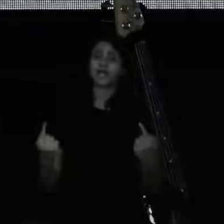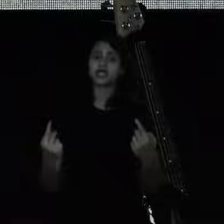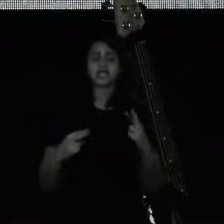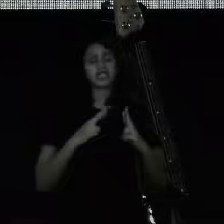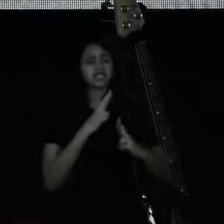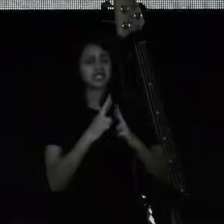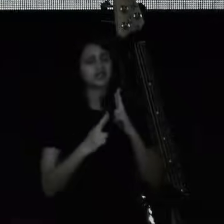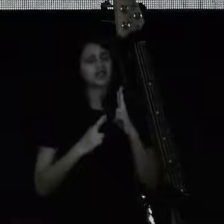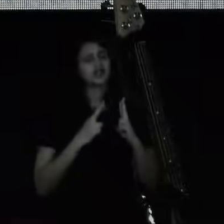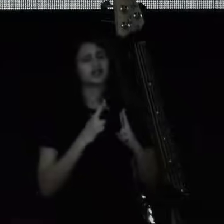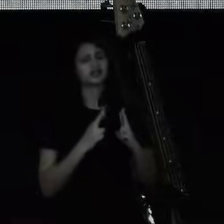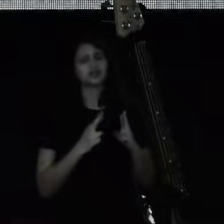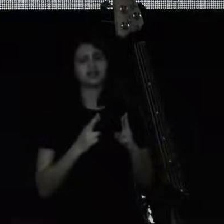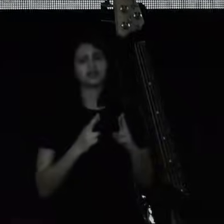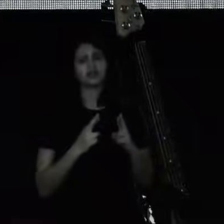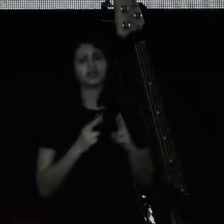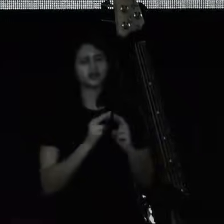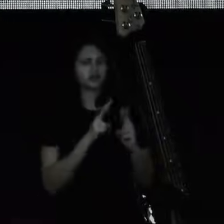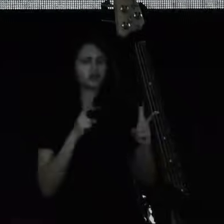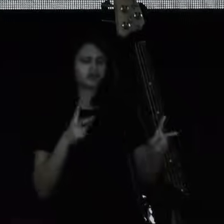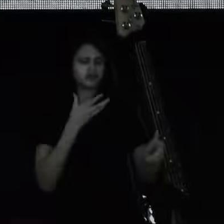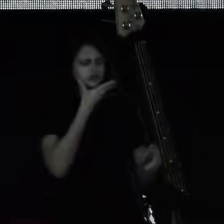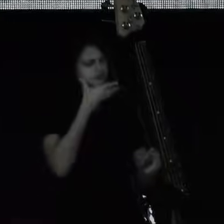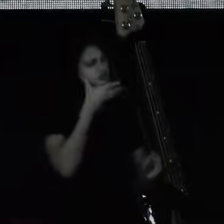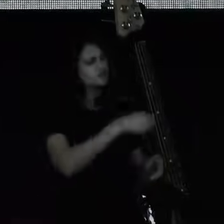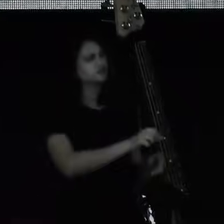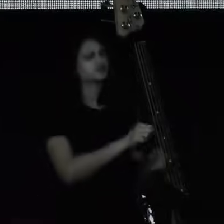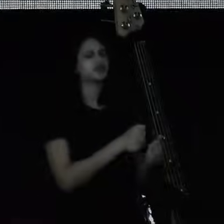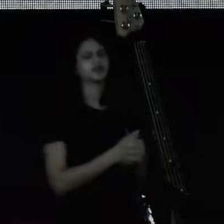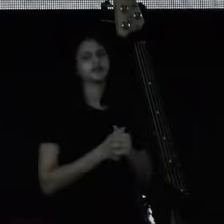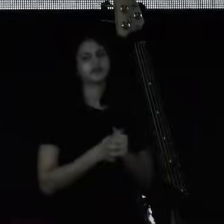e desse envolvimento surgiu Jefté.